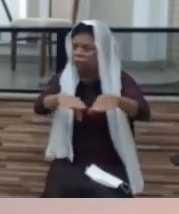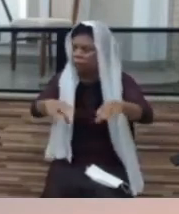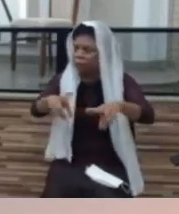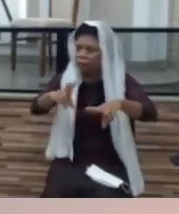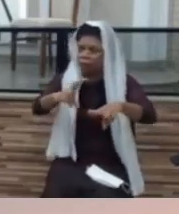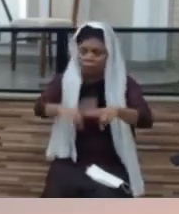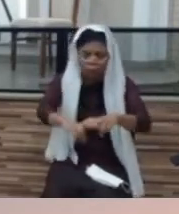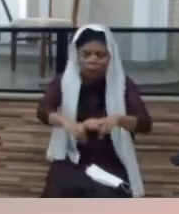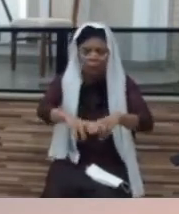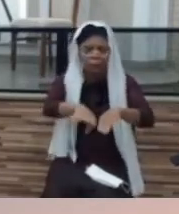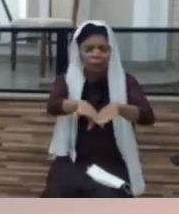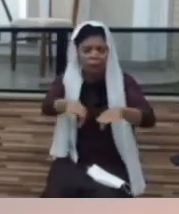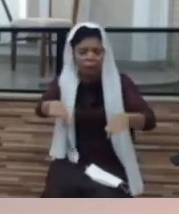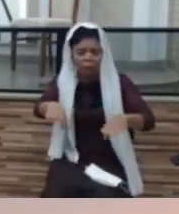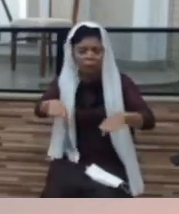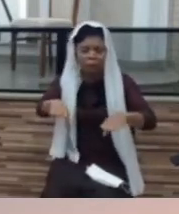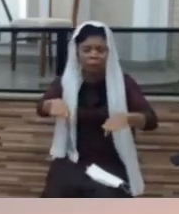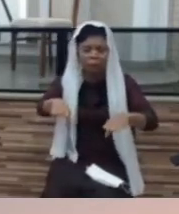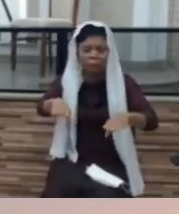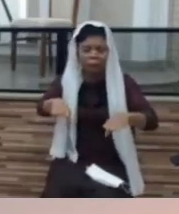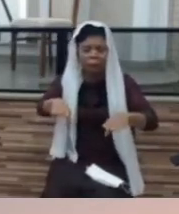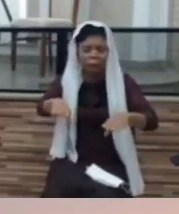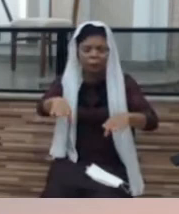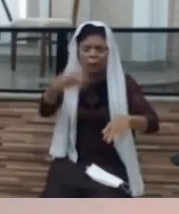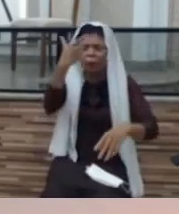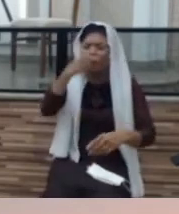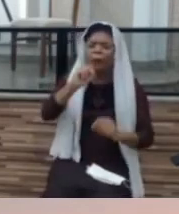Ideias, sentimentos.